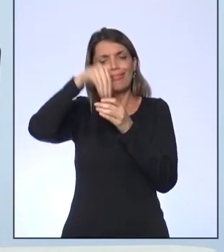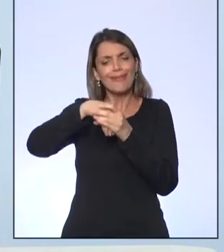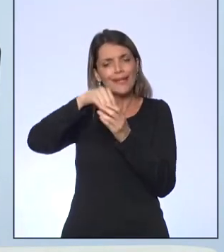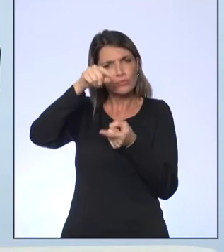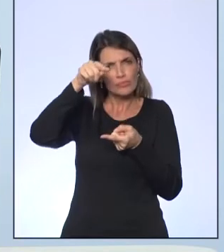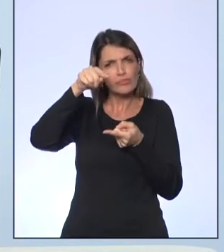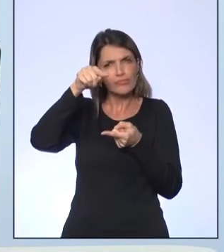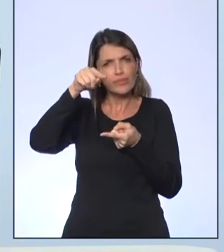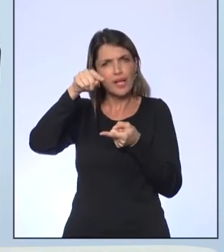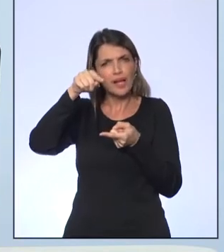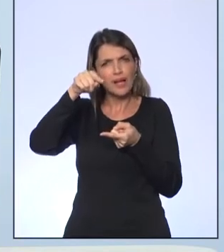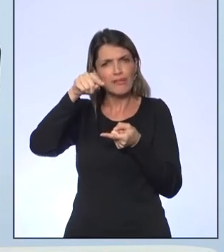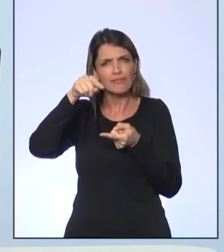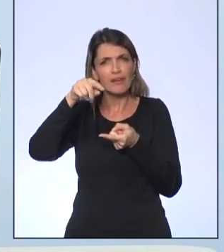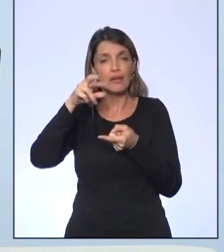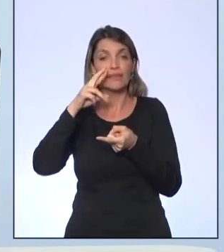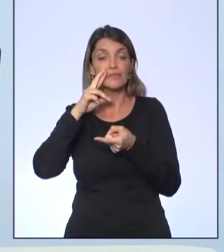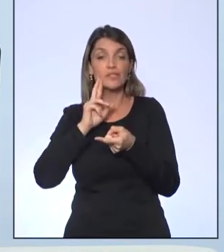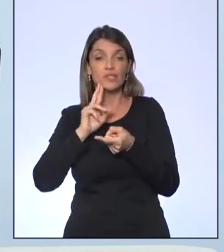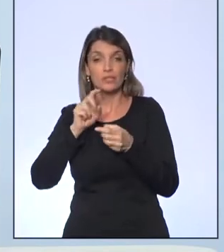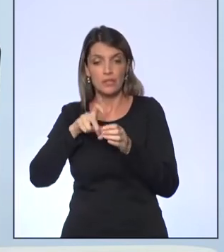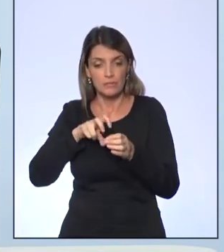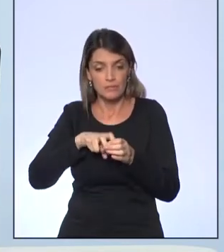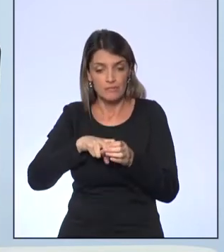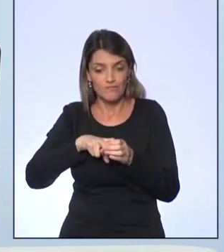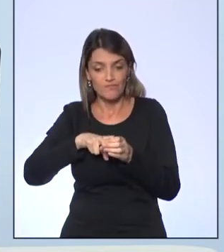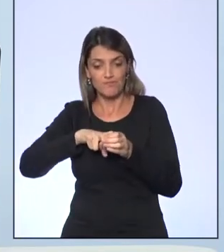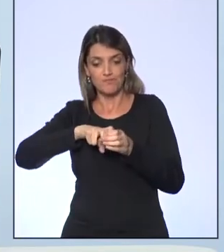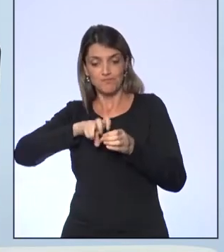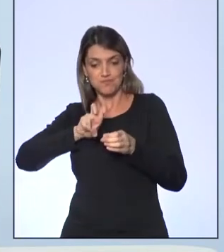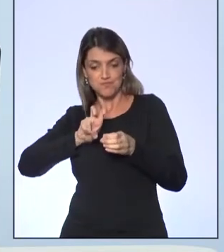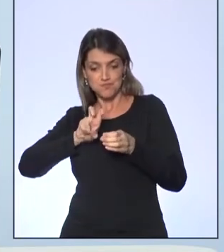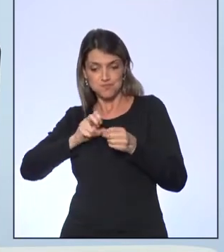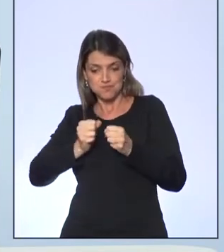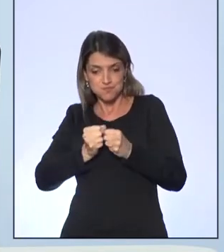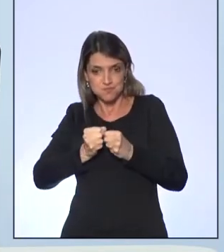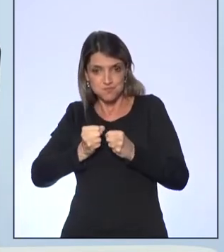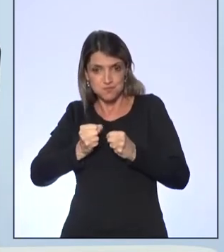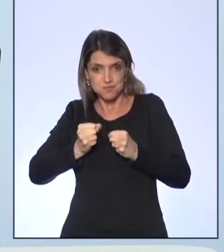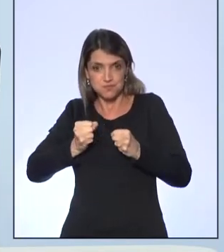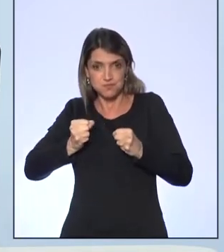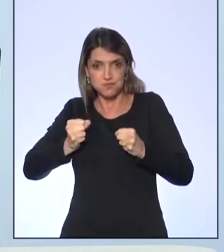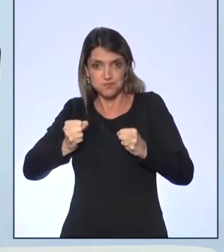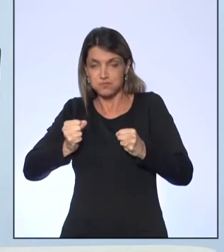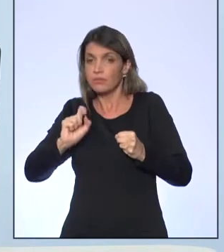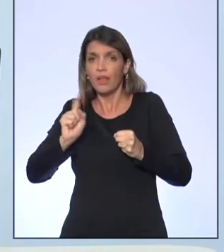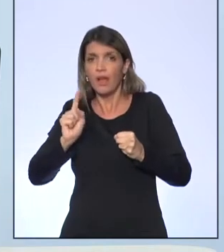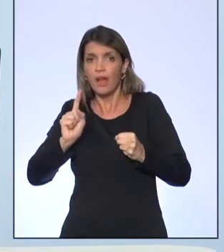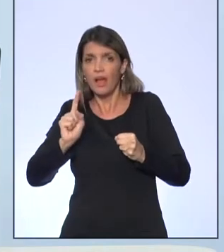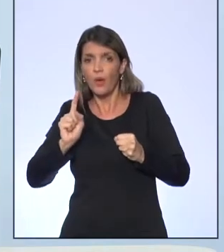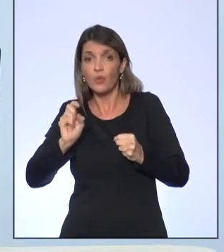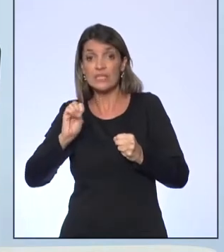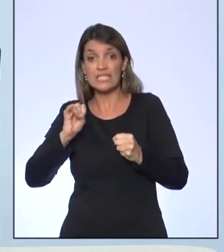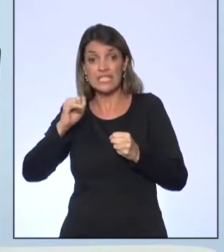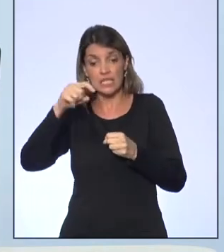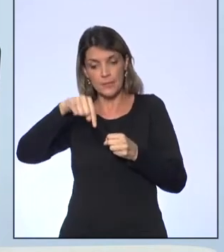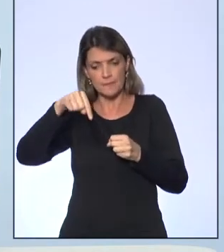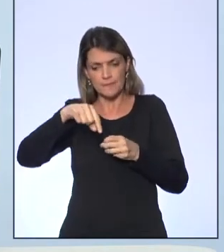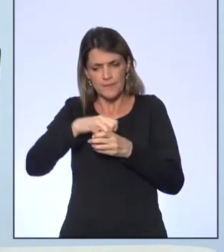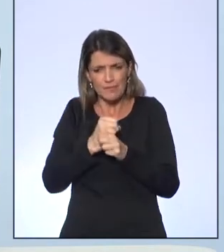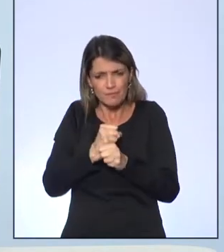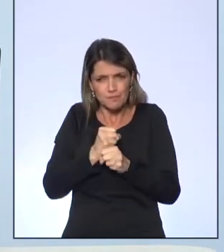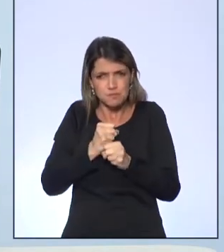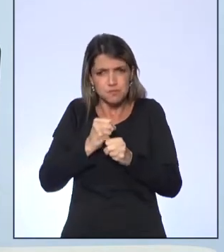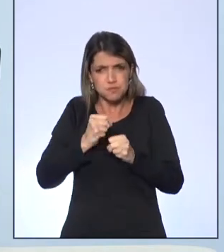do refrigerante. Quando eu abro ela, a minha pressão lá de dentro aumentou? Muito pelo contrário, se a minha pressão lá de dentro